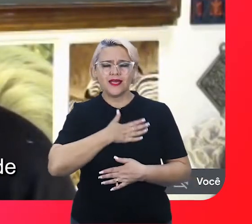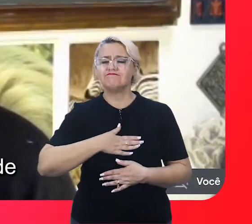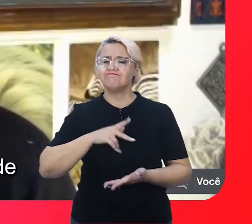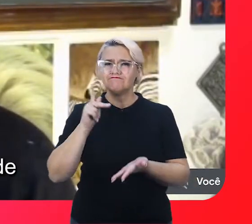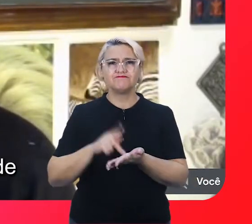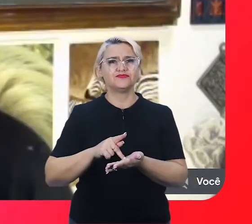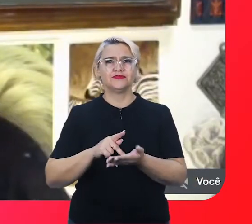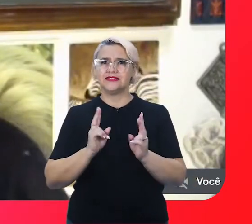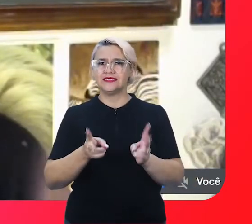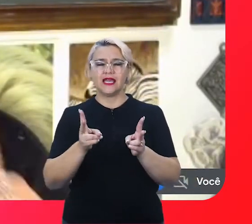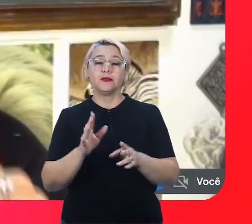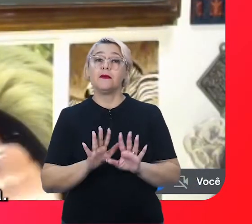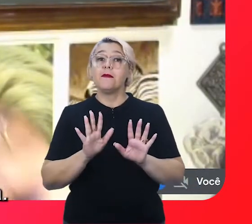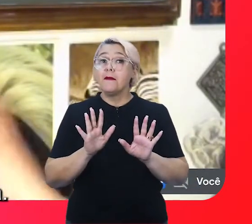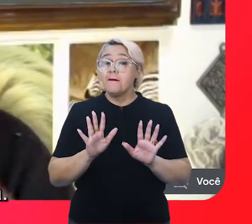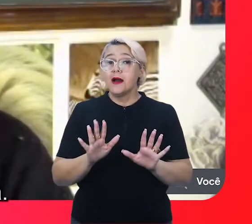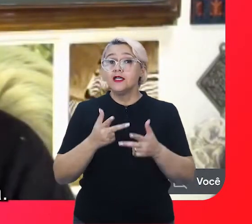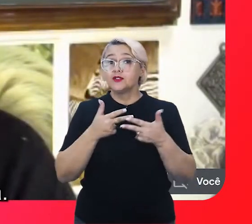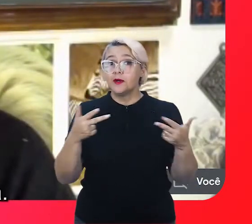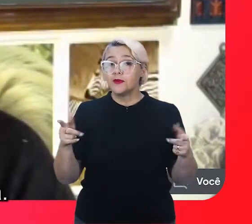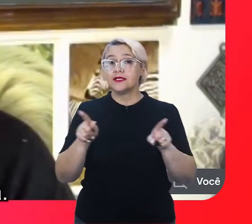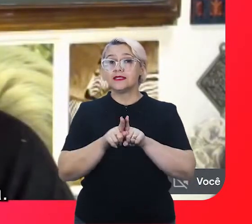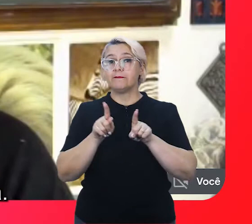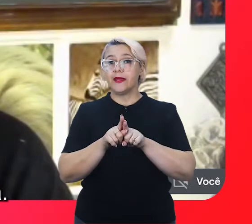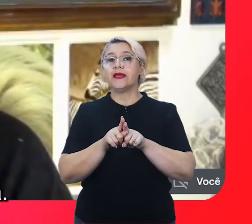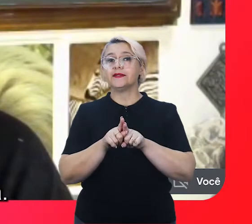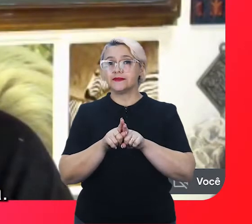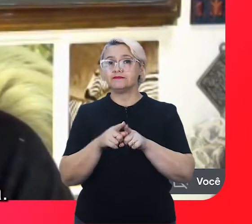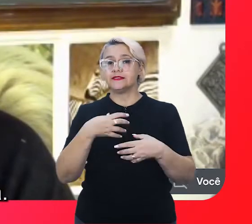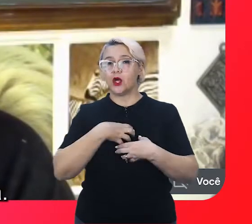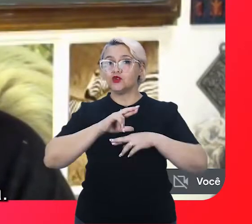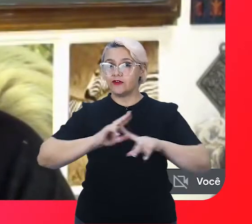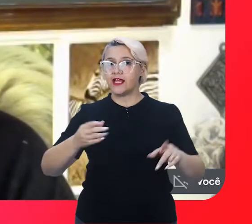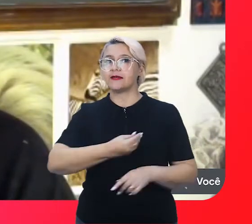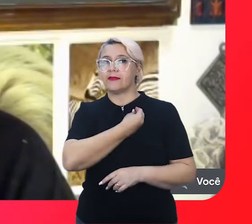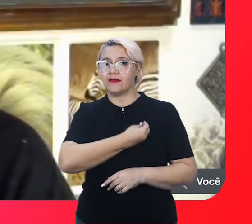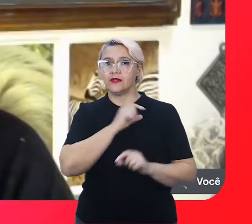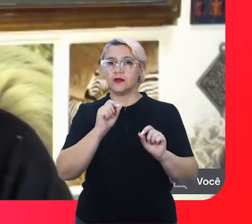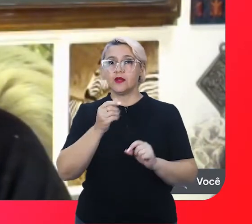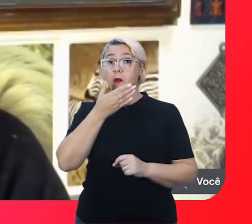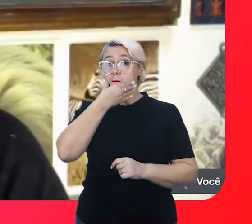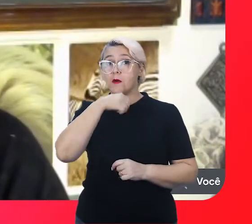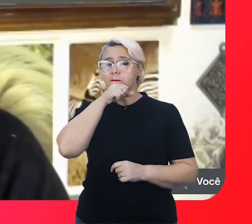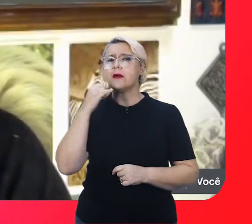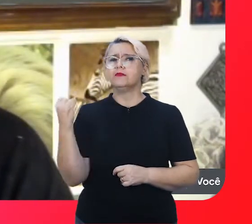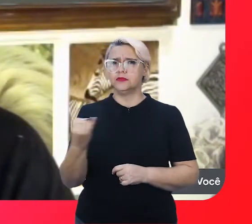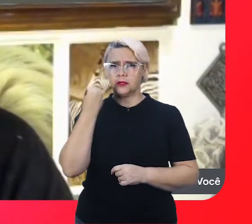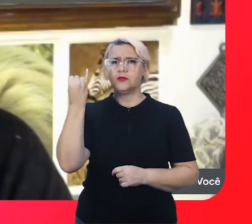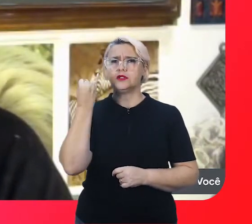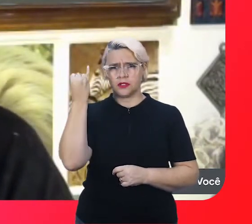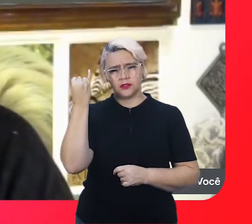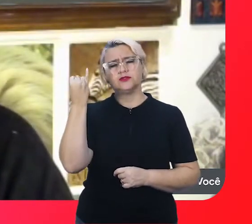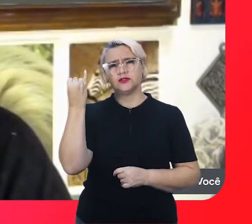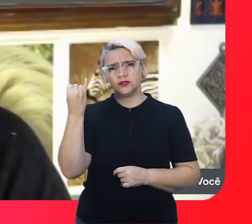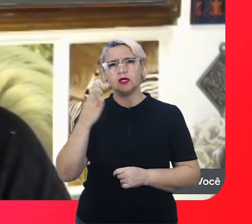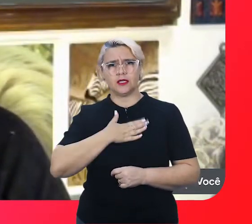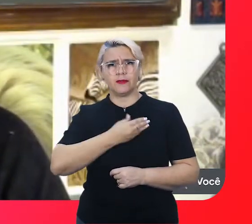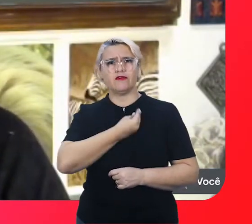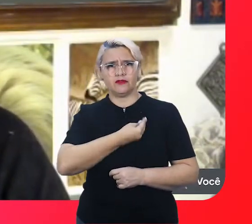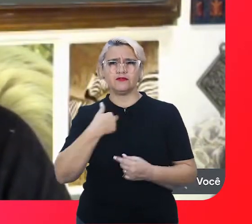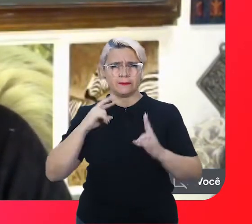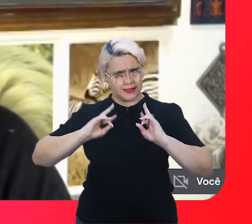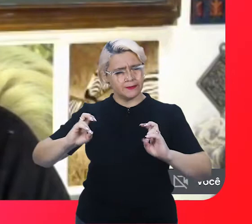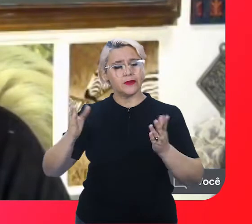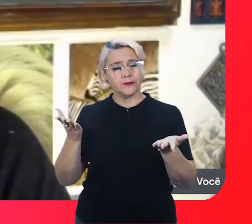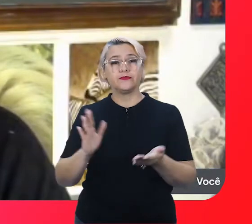de. E sempre. Agora, uma coisa também que fez muita diferença na minha vida, meu pai foi muito importante, como você está notando,